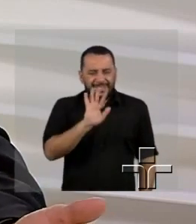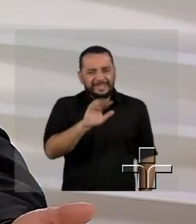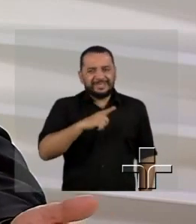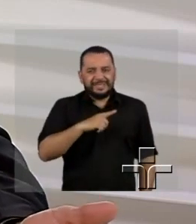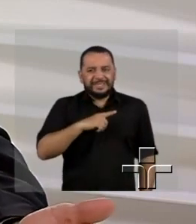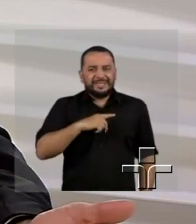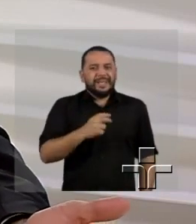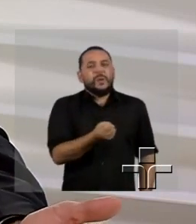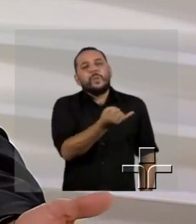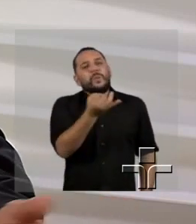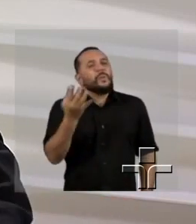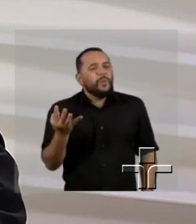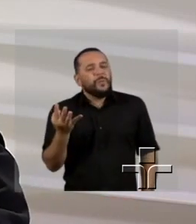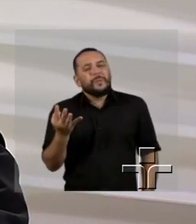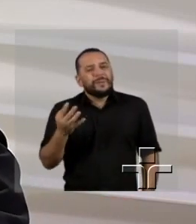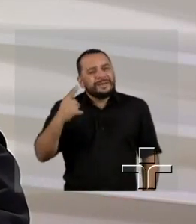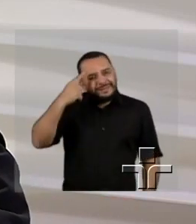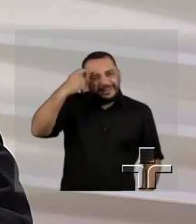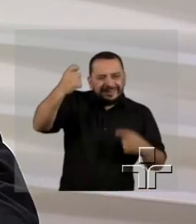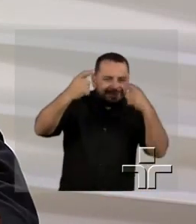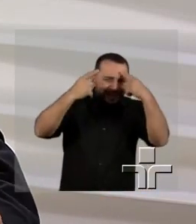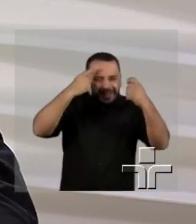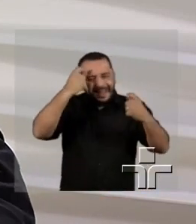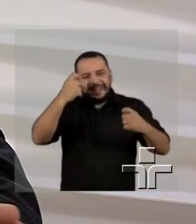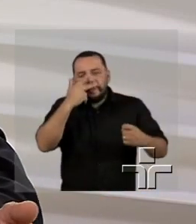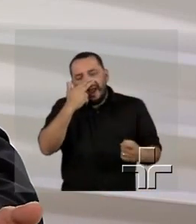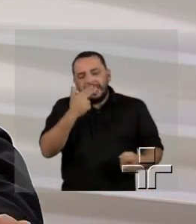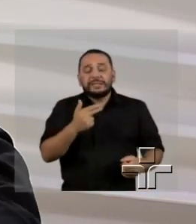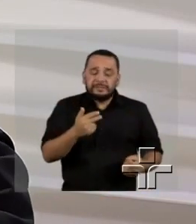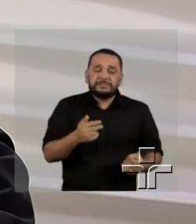tem vários ex-alunos no governo e no poder,